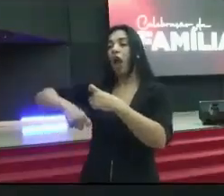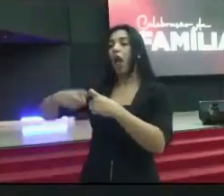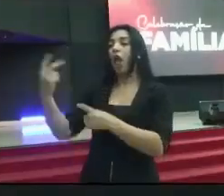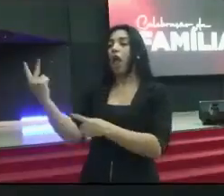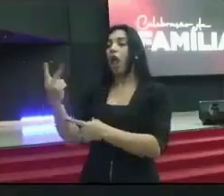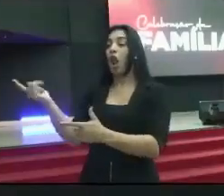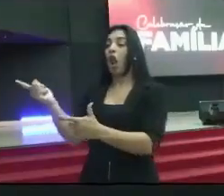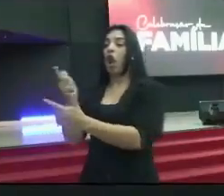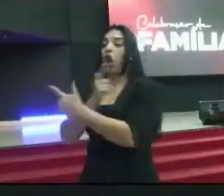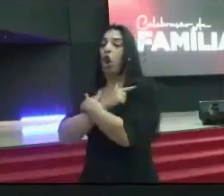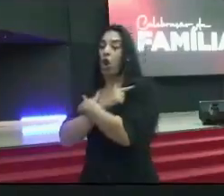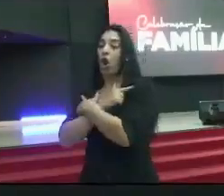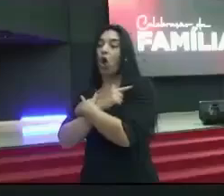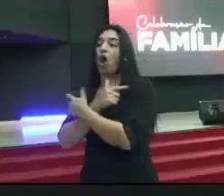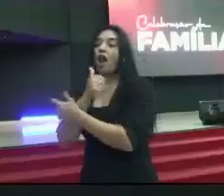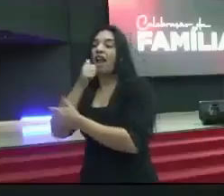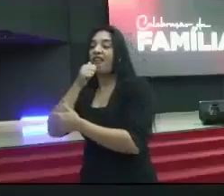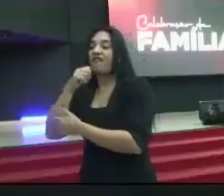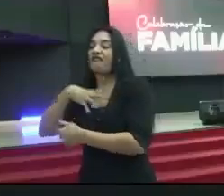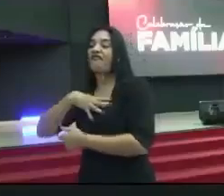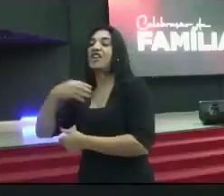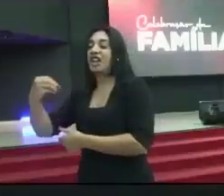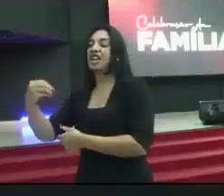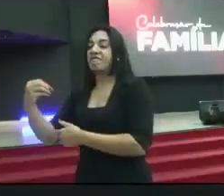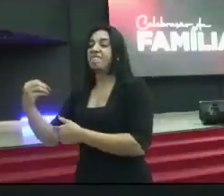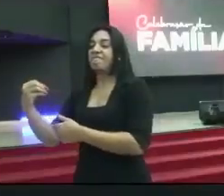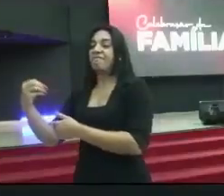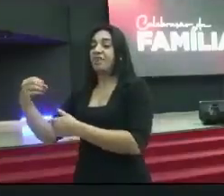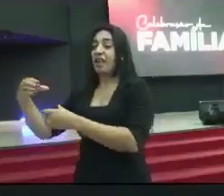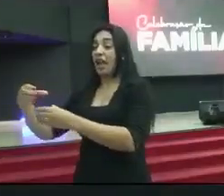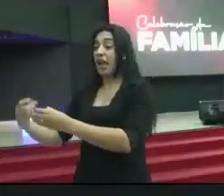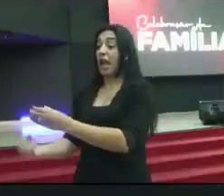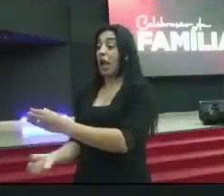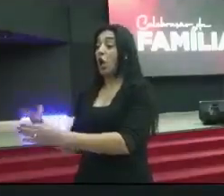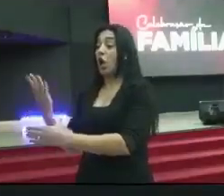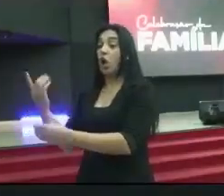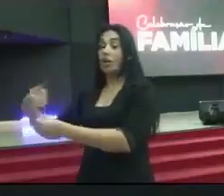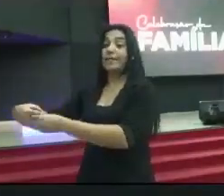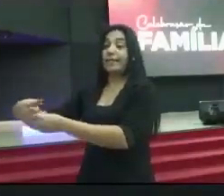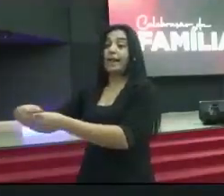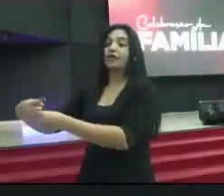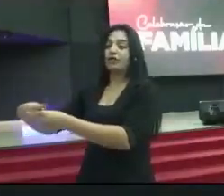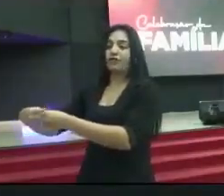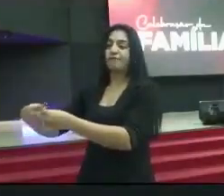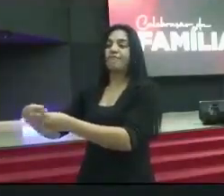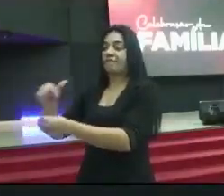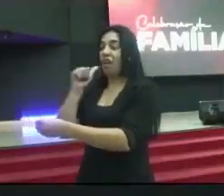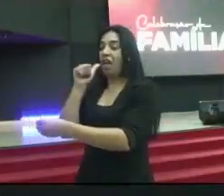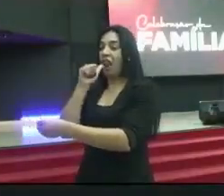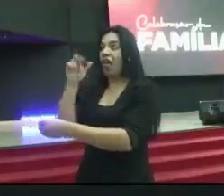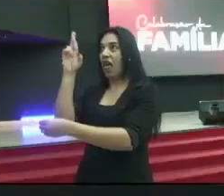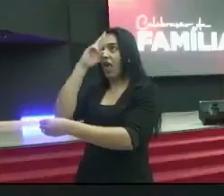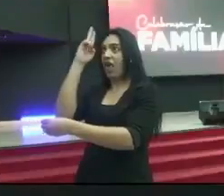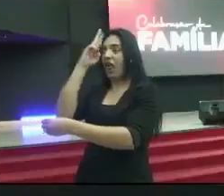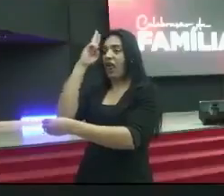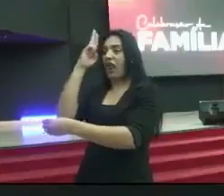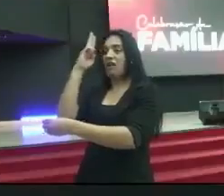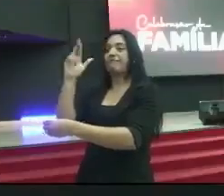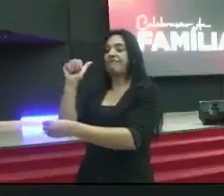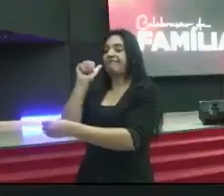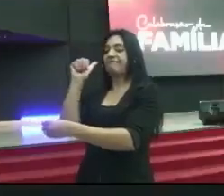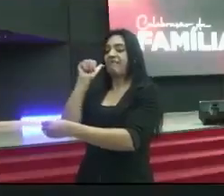entre Ló e sua filha, quando eles estavam fugindo de